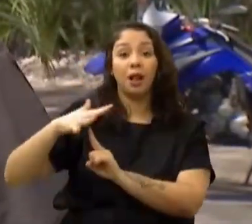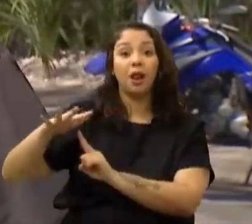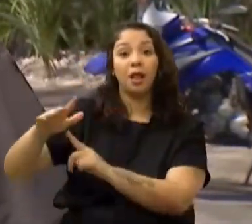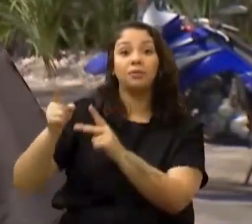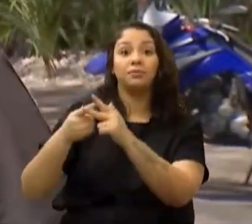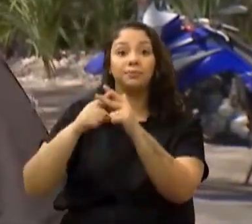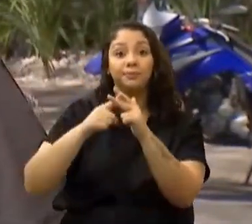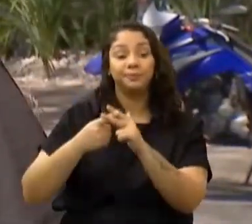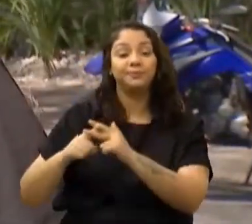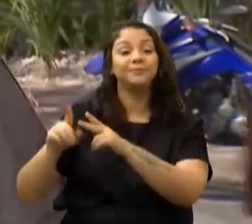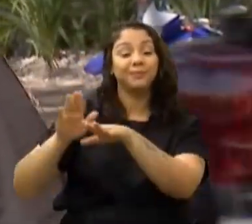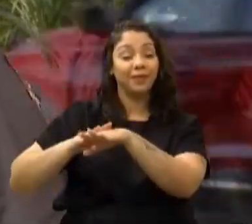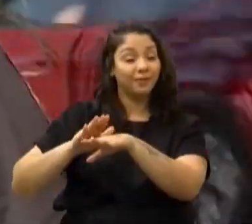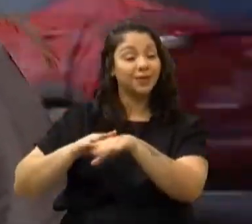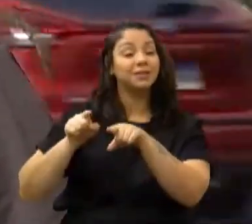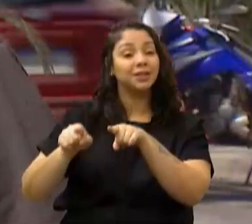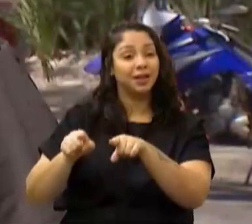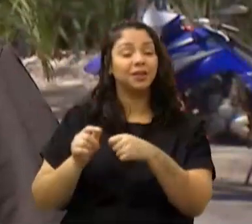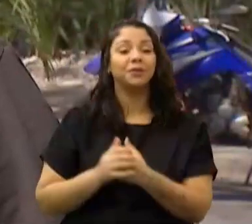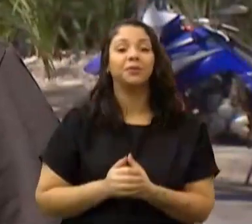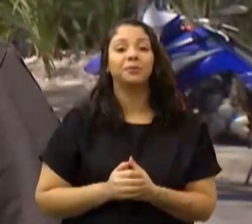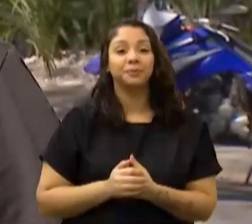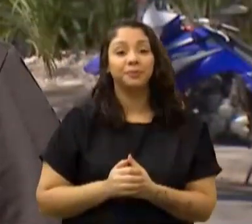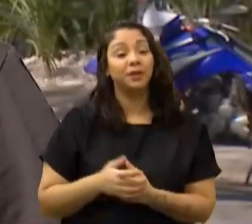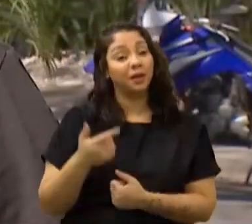praça também que está sendo realizada